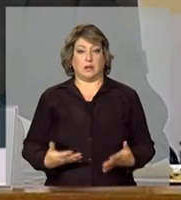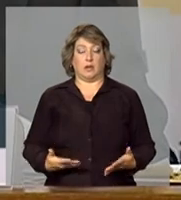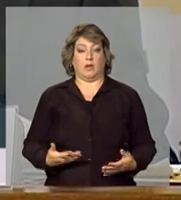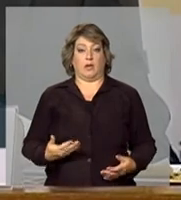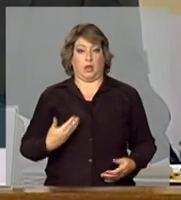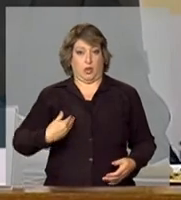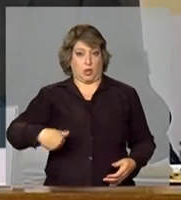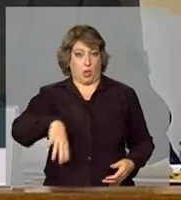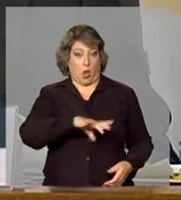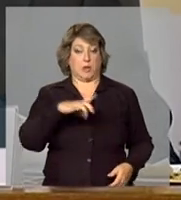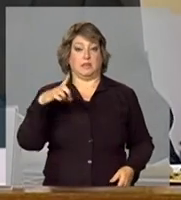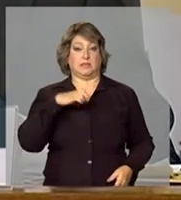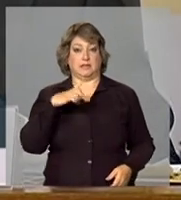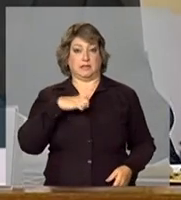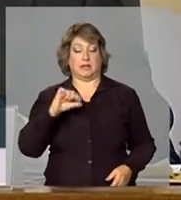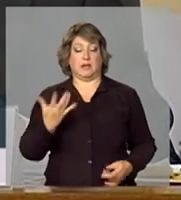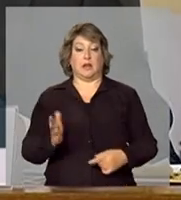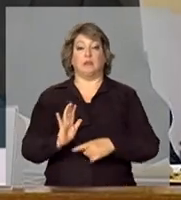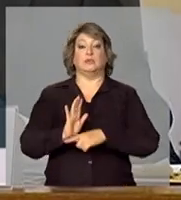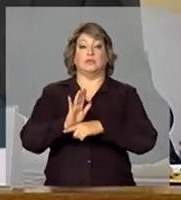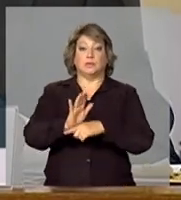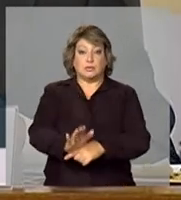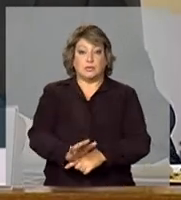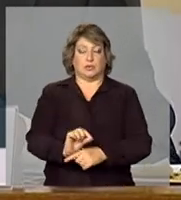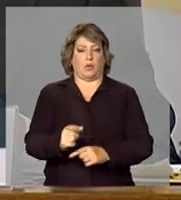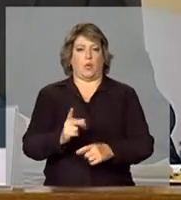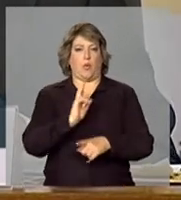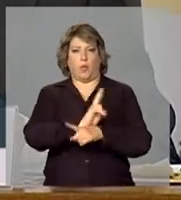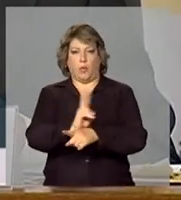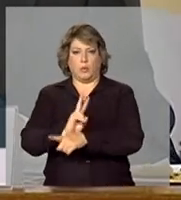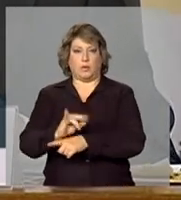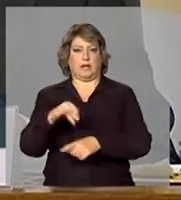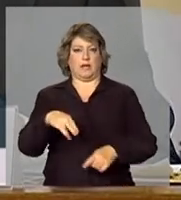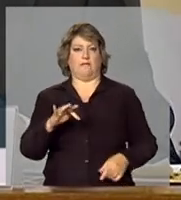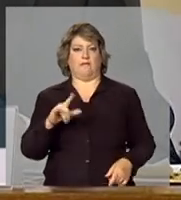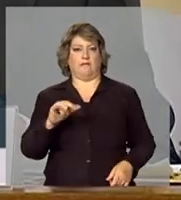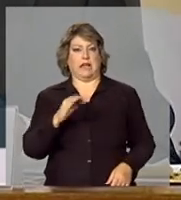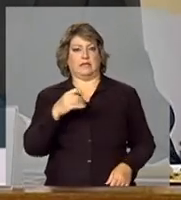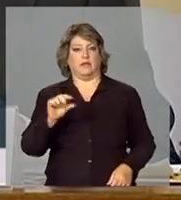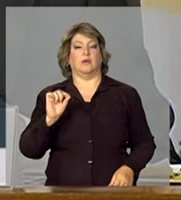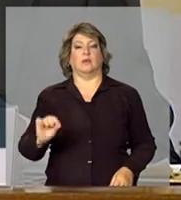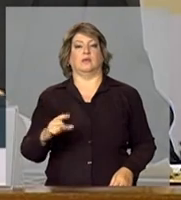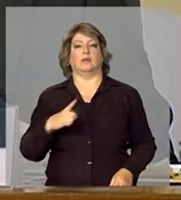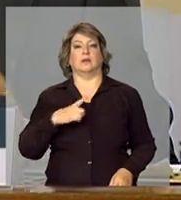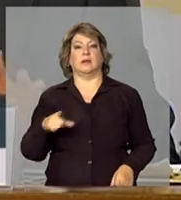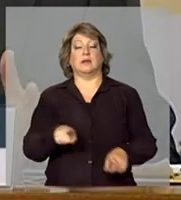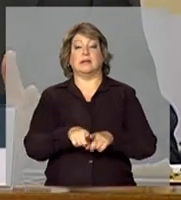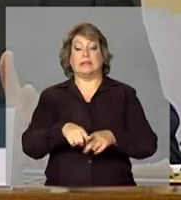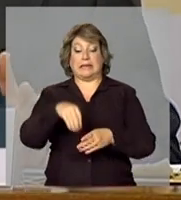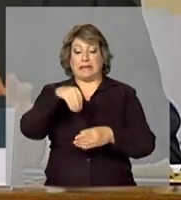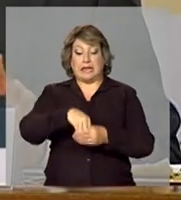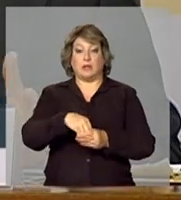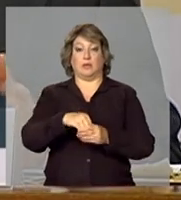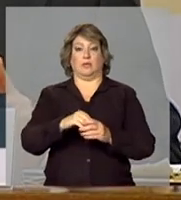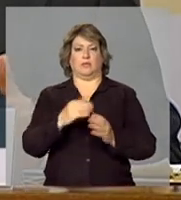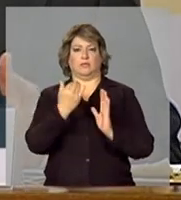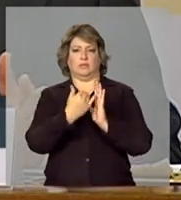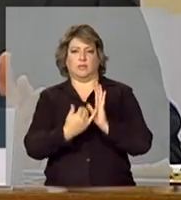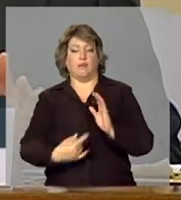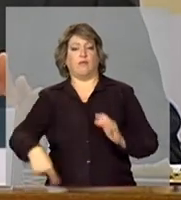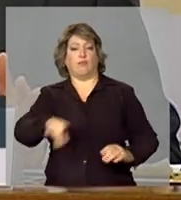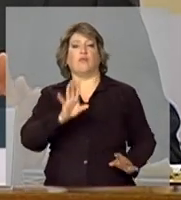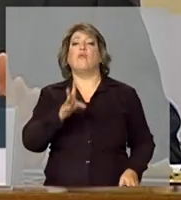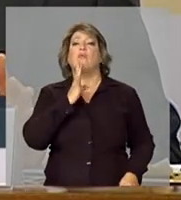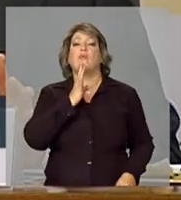estamos contribuindo para o controle da inflação não é e dentro de padrões que vocês já conhecem